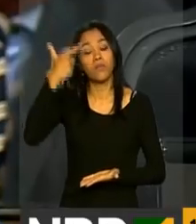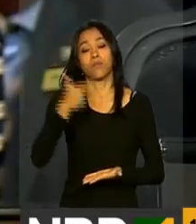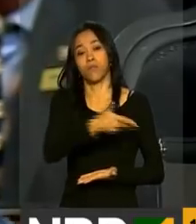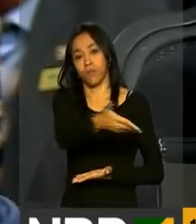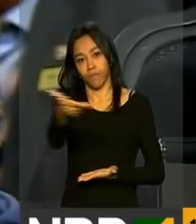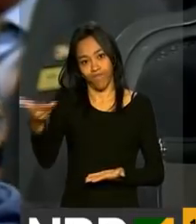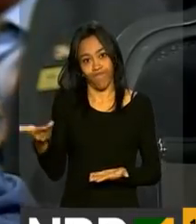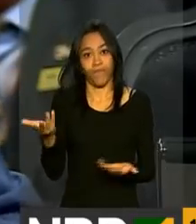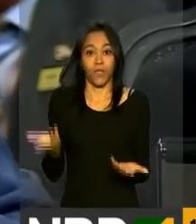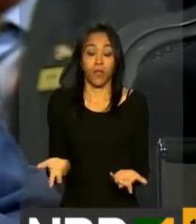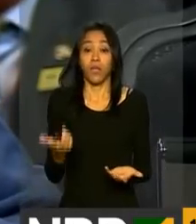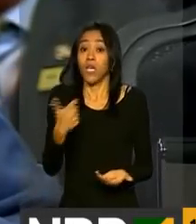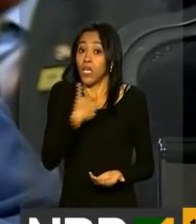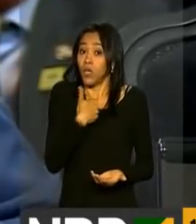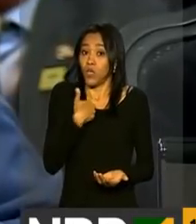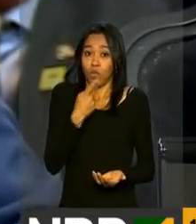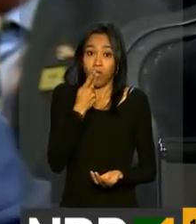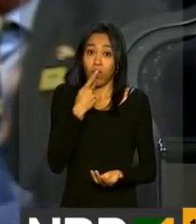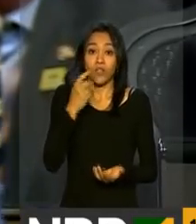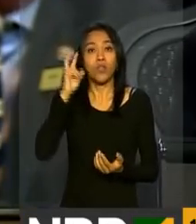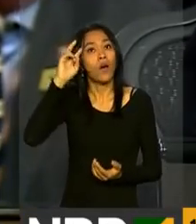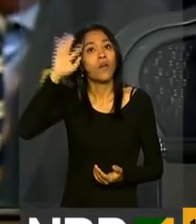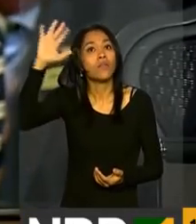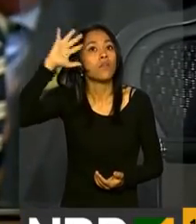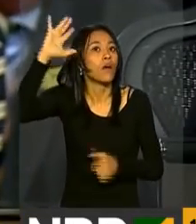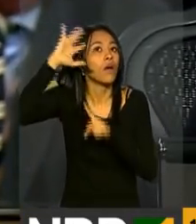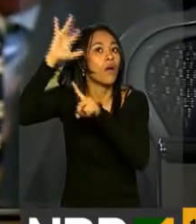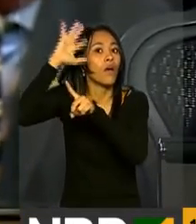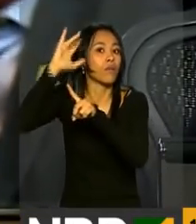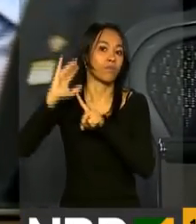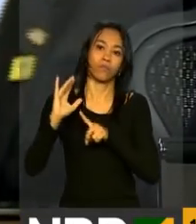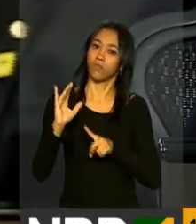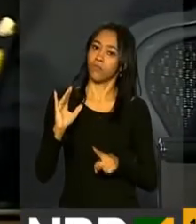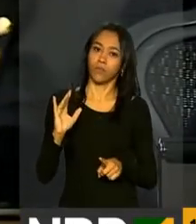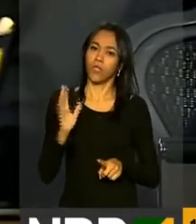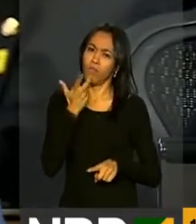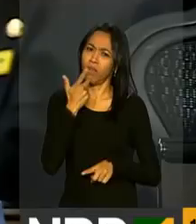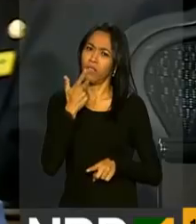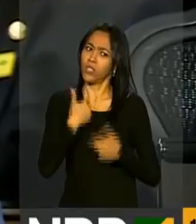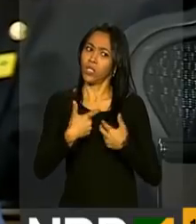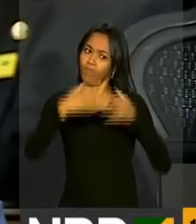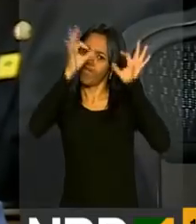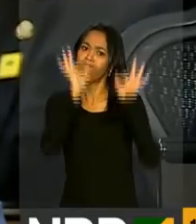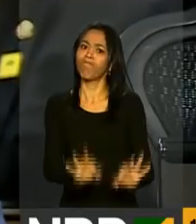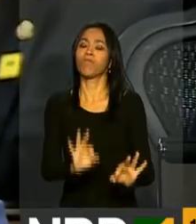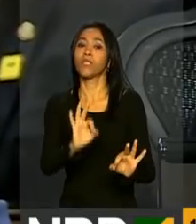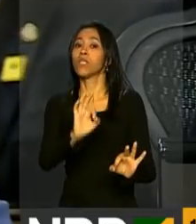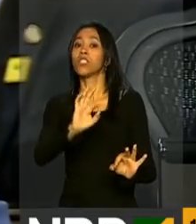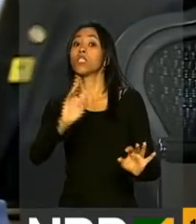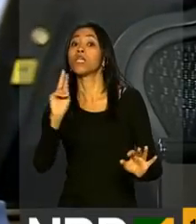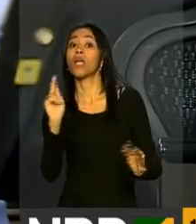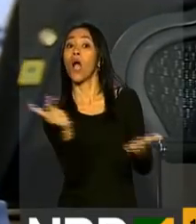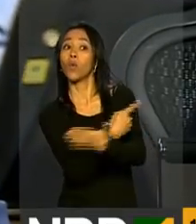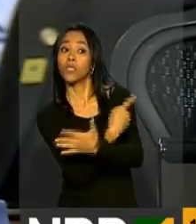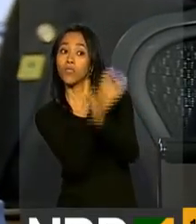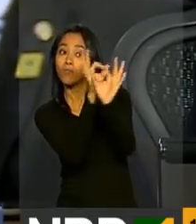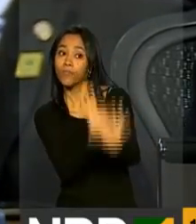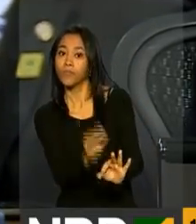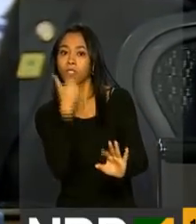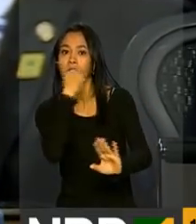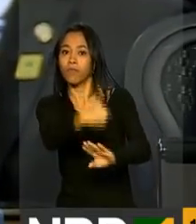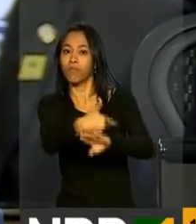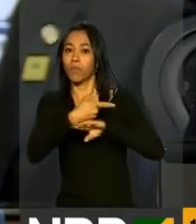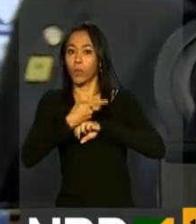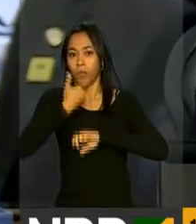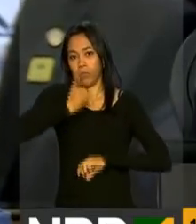estados e não estou falando apenas em tese estou falando e casos concretos os senhores e as senhoras sabem quantas e